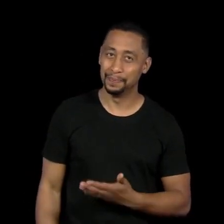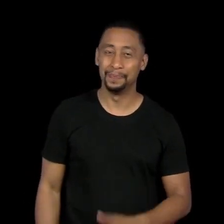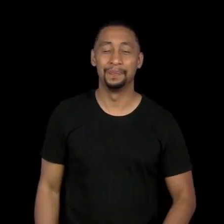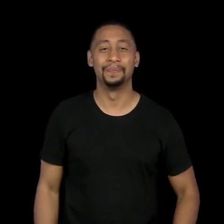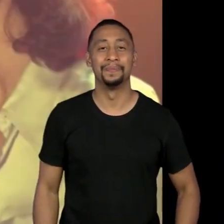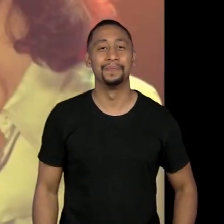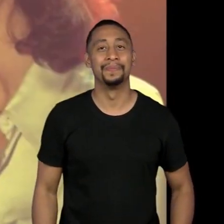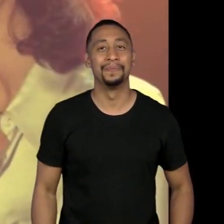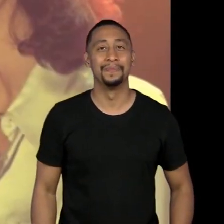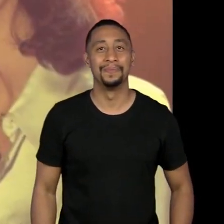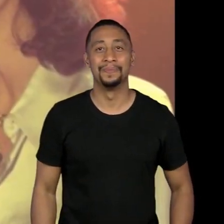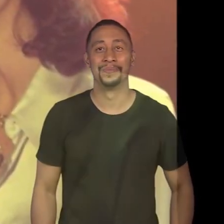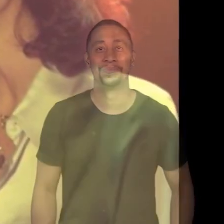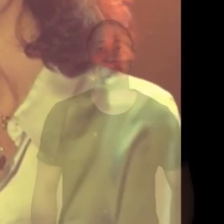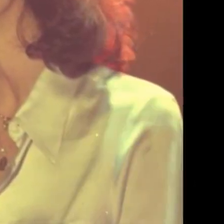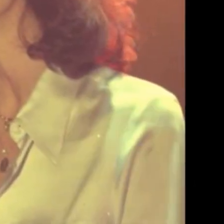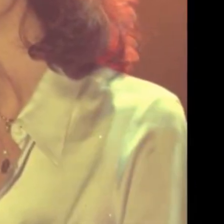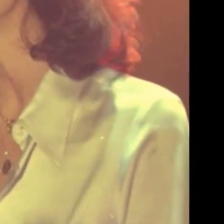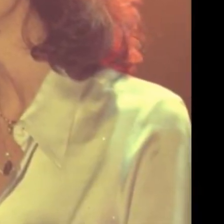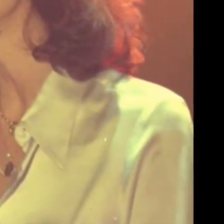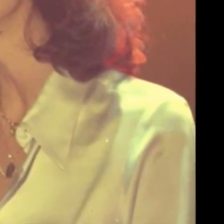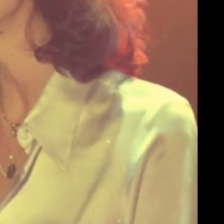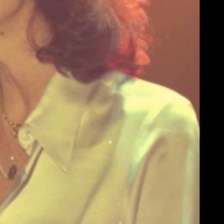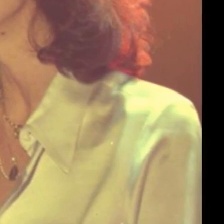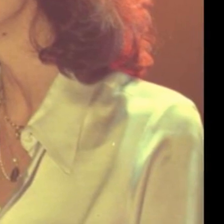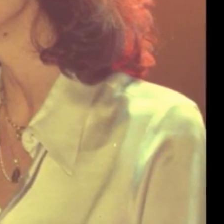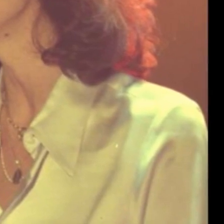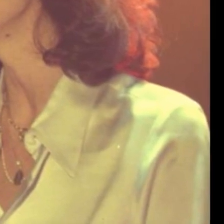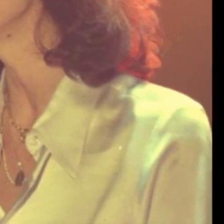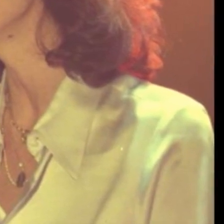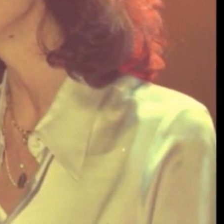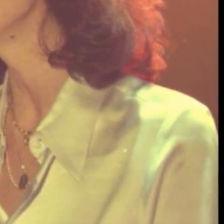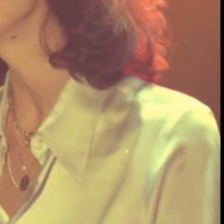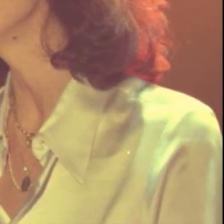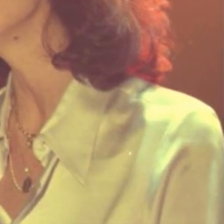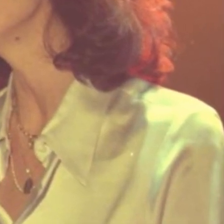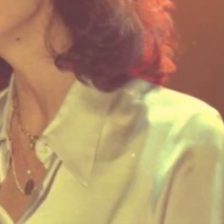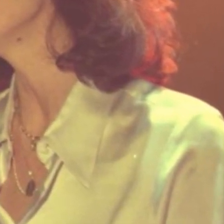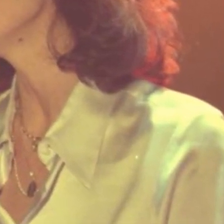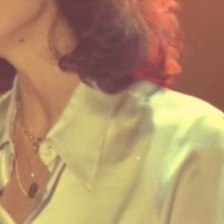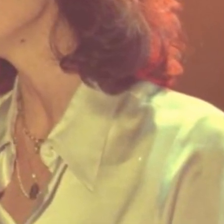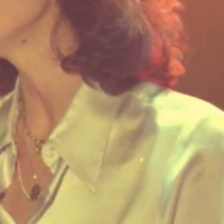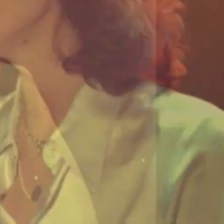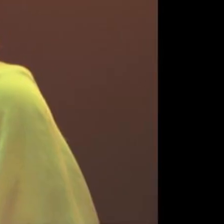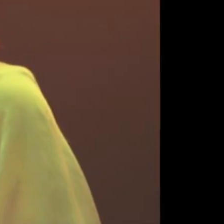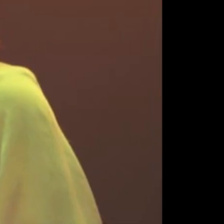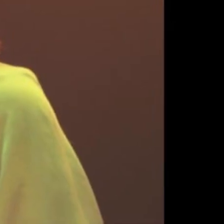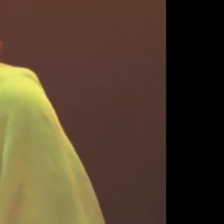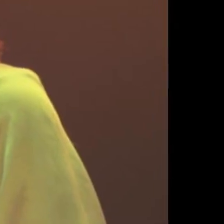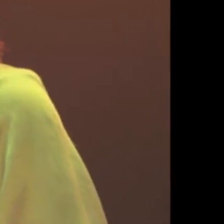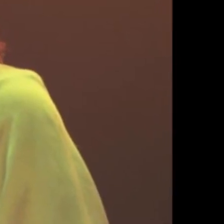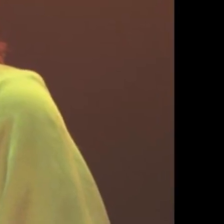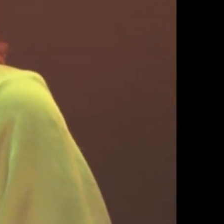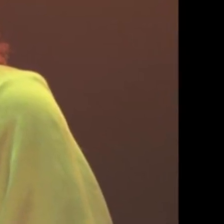e enquanto estou ausente, guarda um cravo para mim.